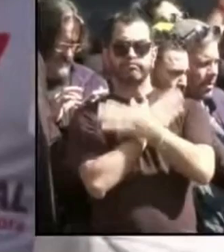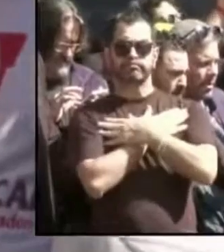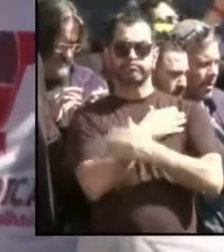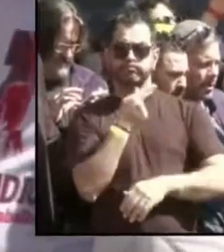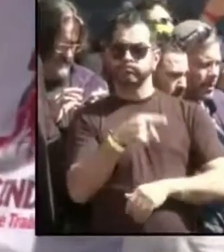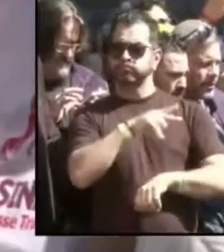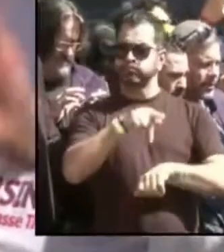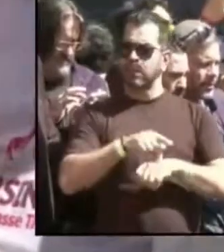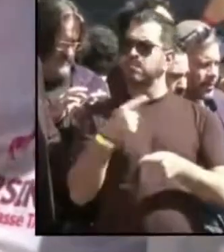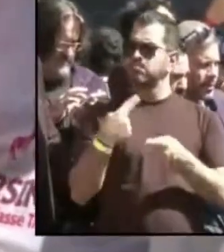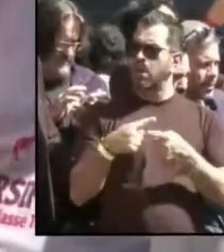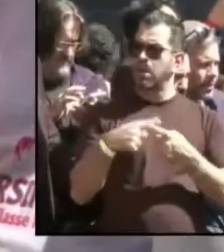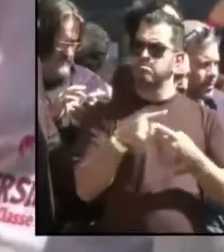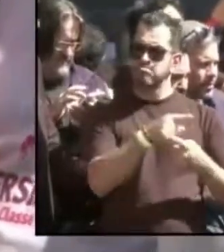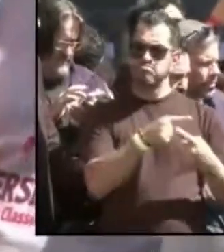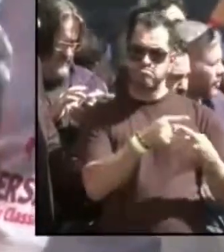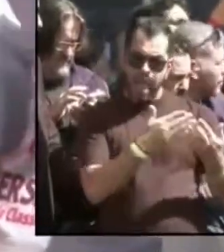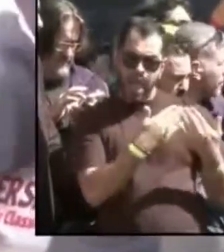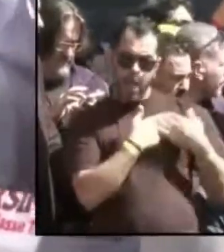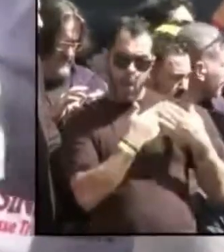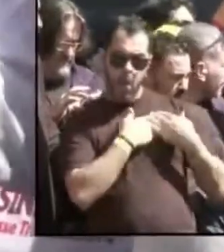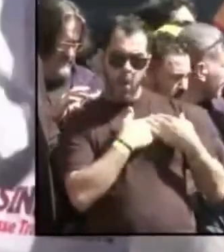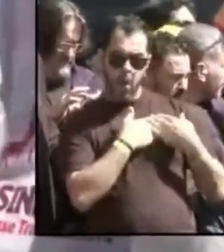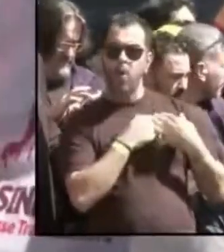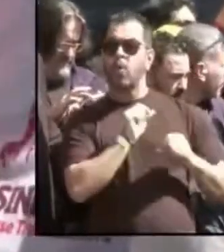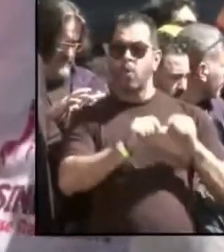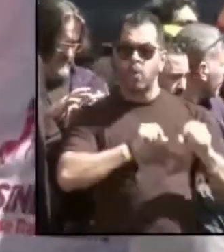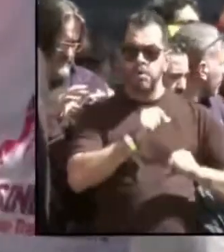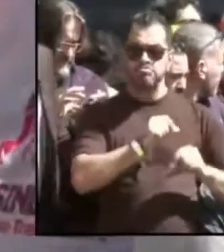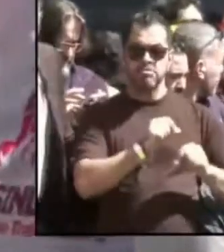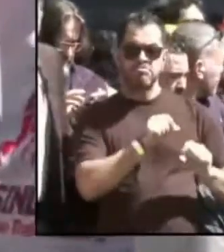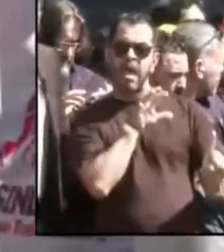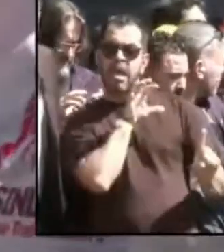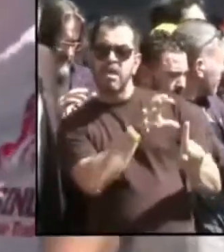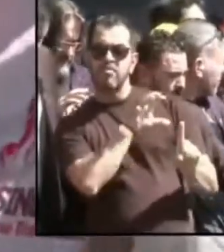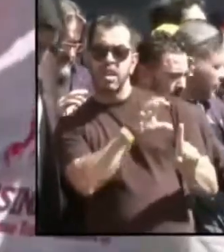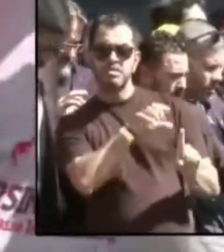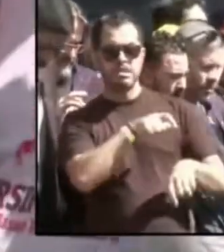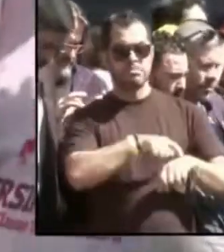nesse país, porque ela é responsável por uma parte da situação que nós vivemos hoje.